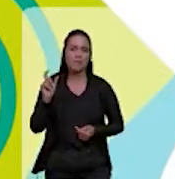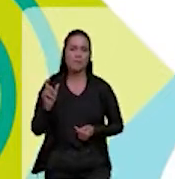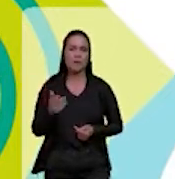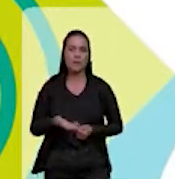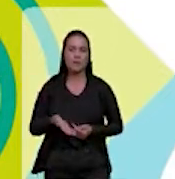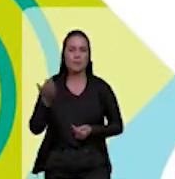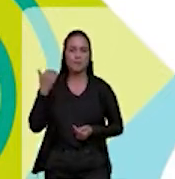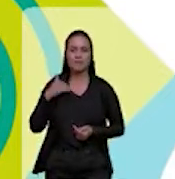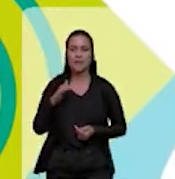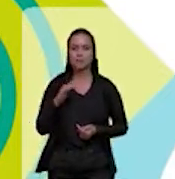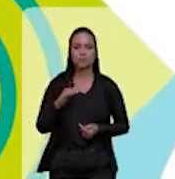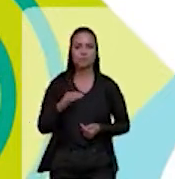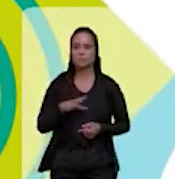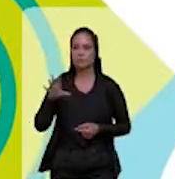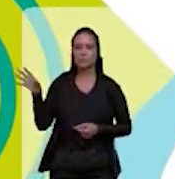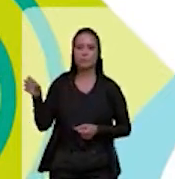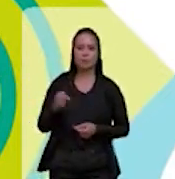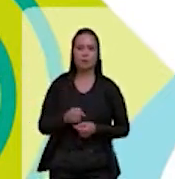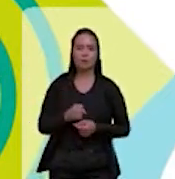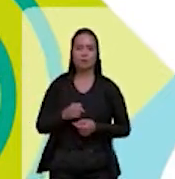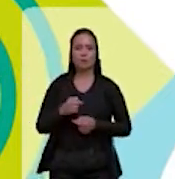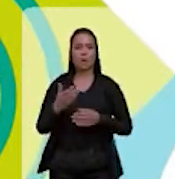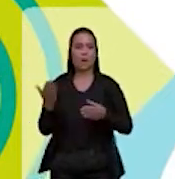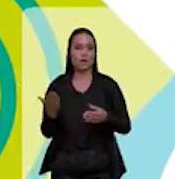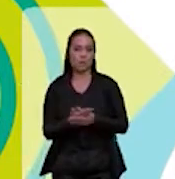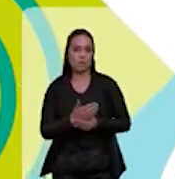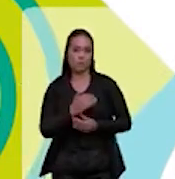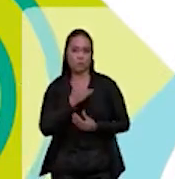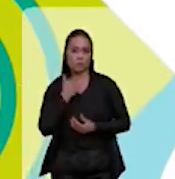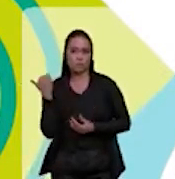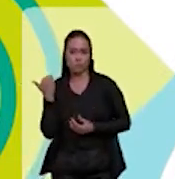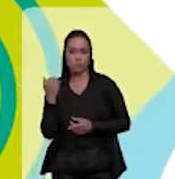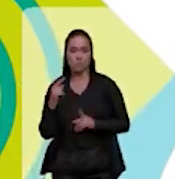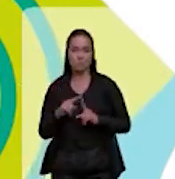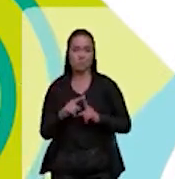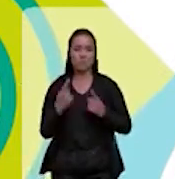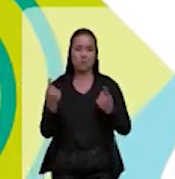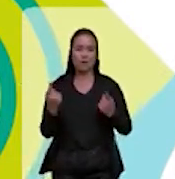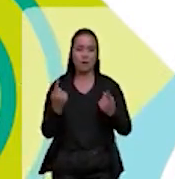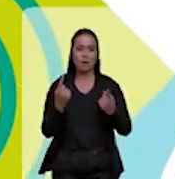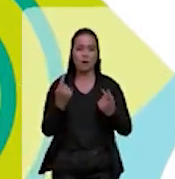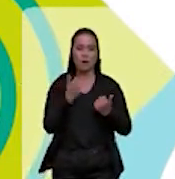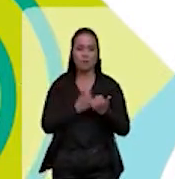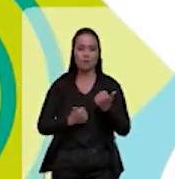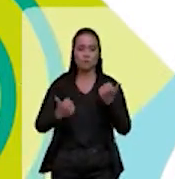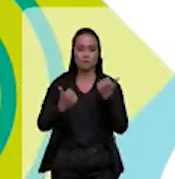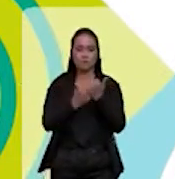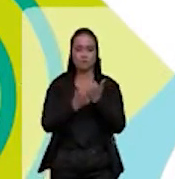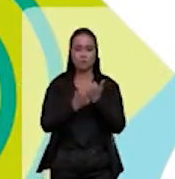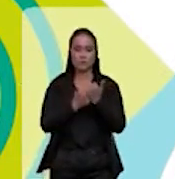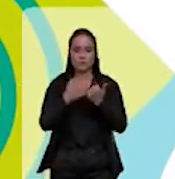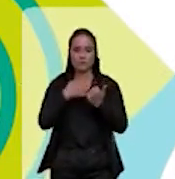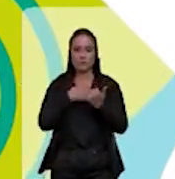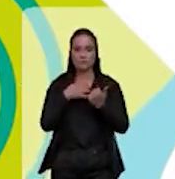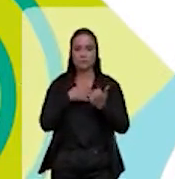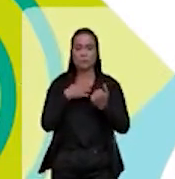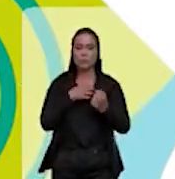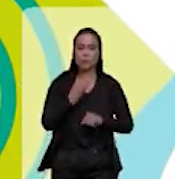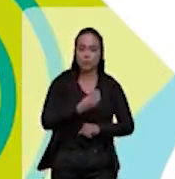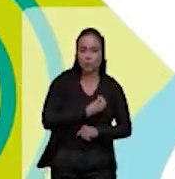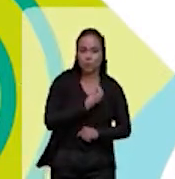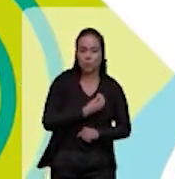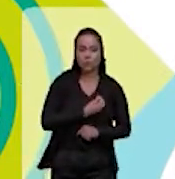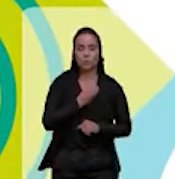o passado não é recuperado em função de Arquivo Morto mas como um repositório de energias vivas que